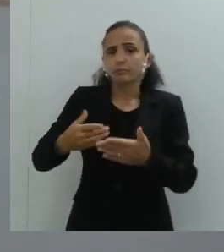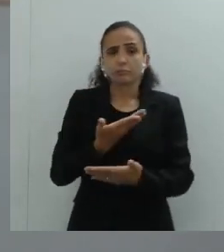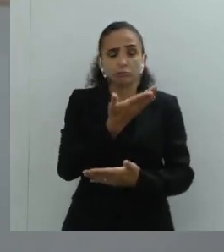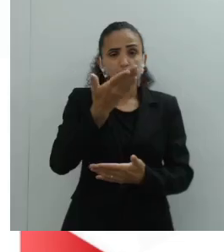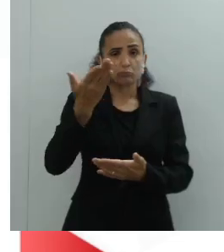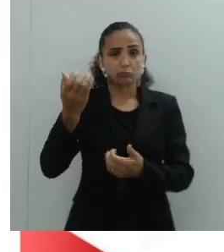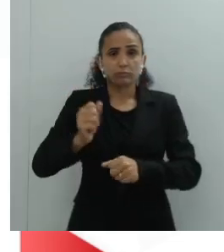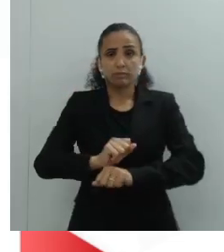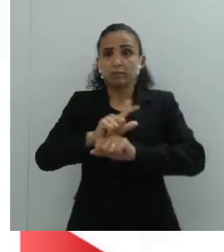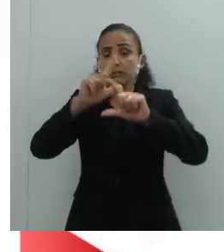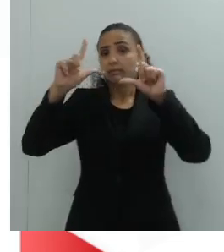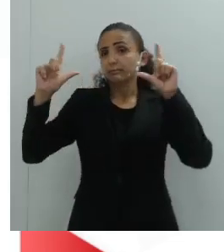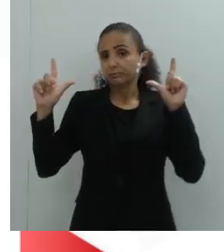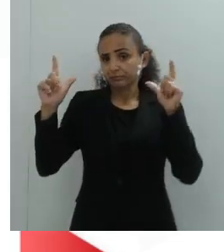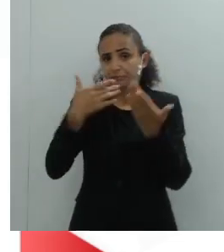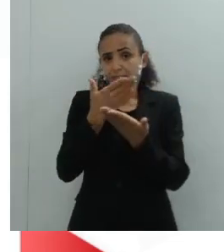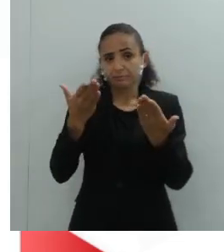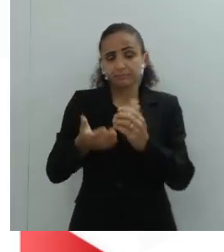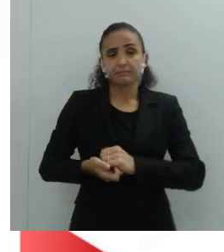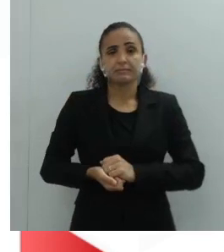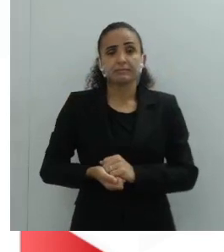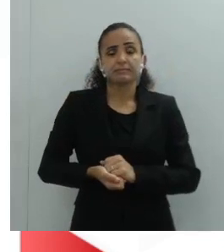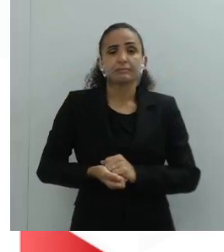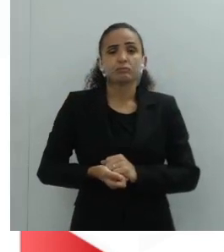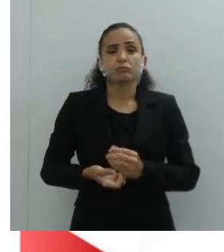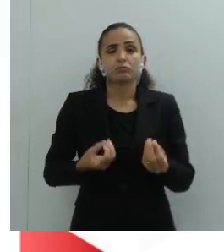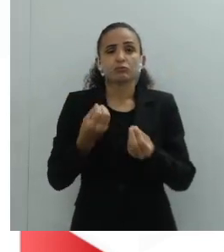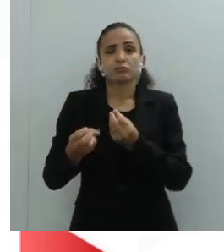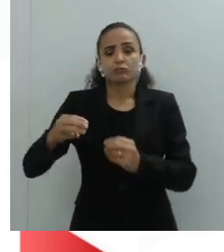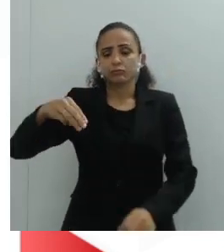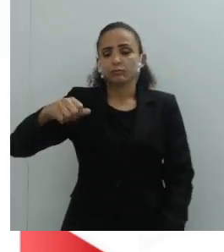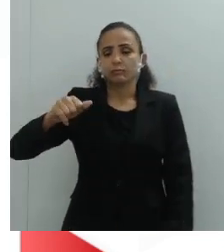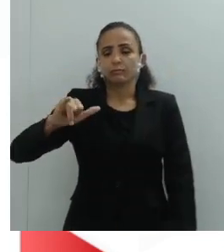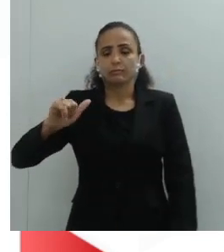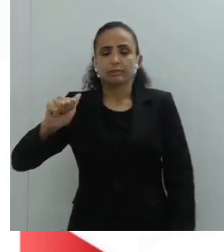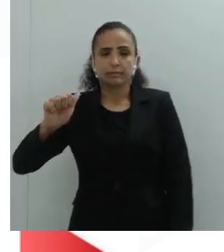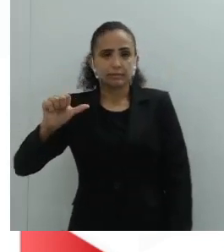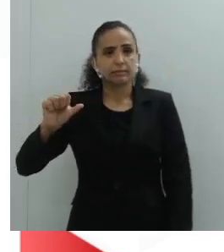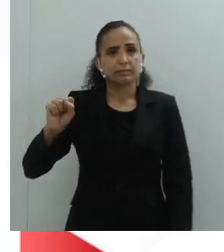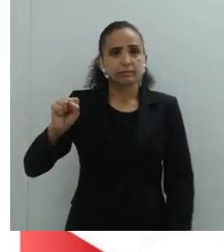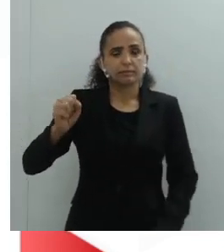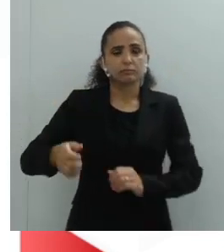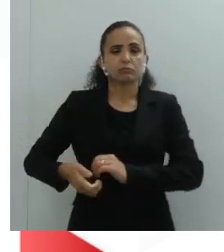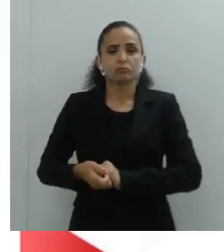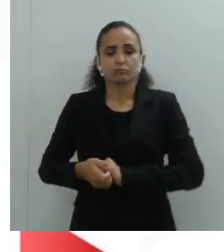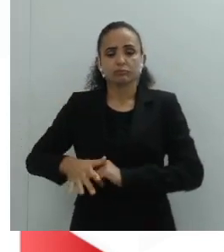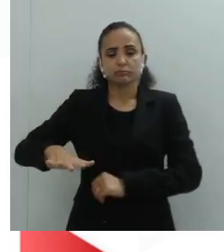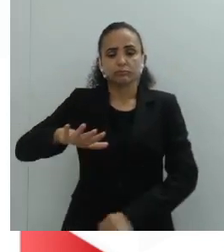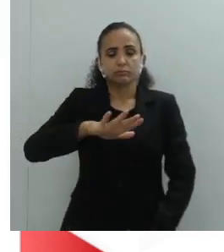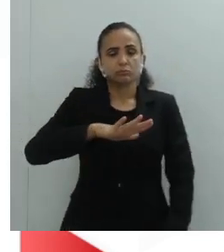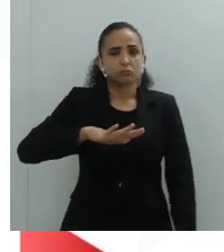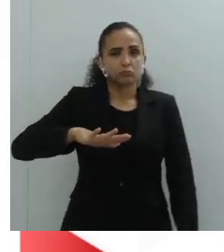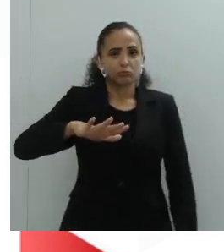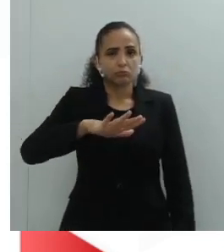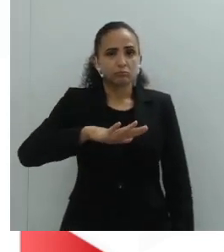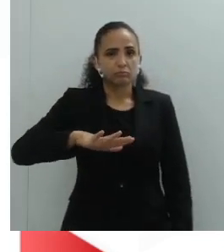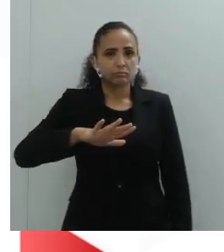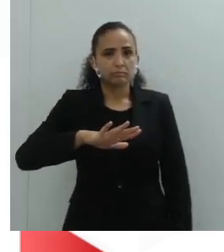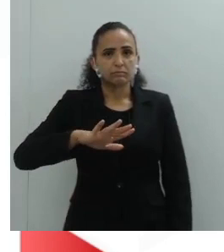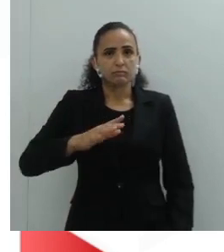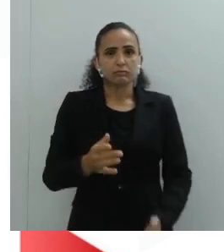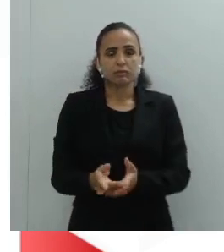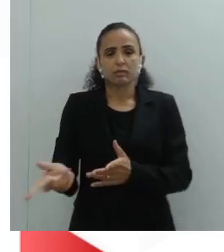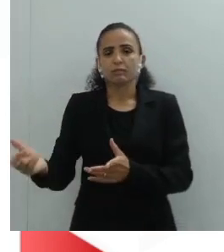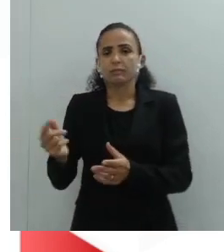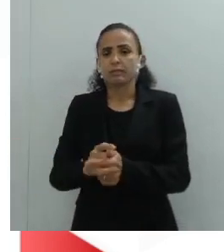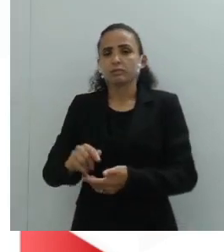está vendo na tela, a gente tem os maias que vão ficar ali na Guatemala, numa parte do